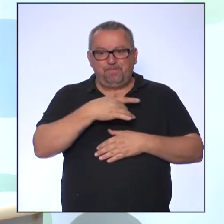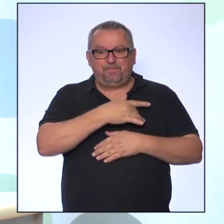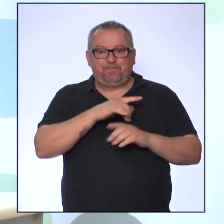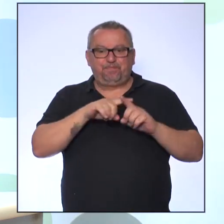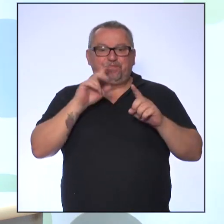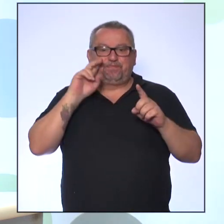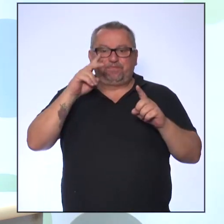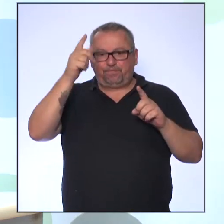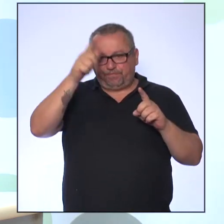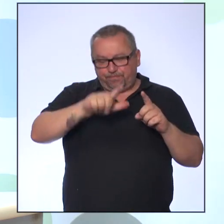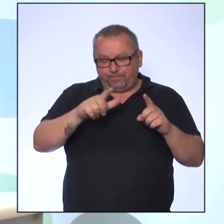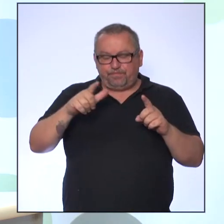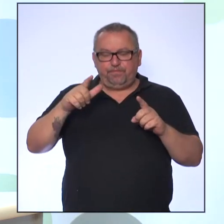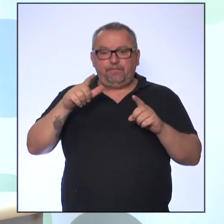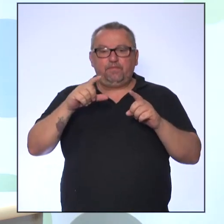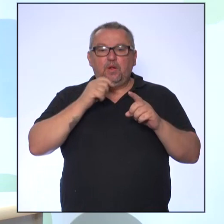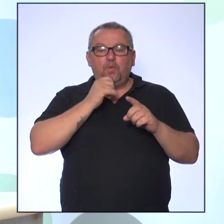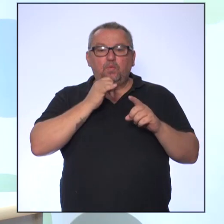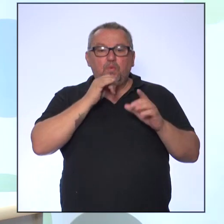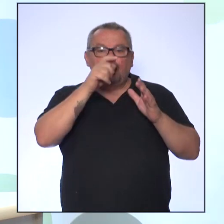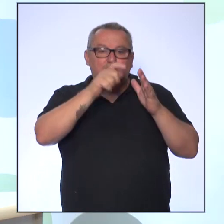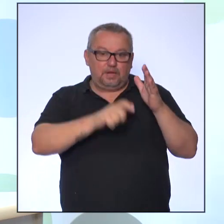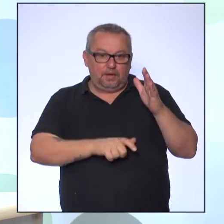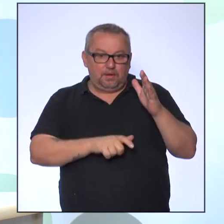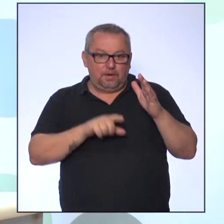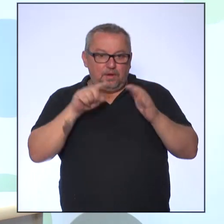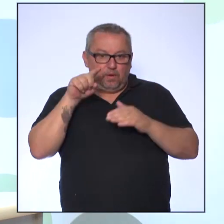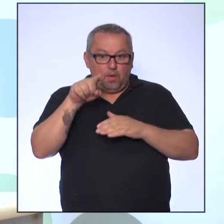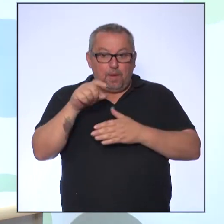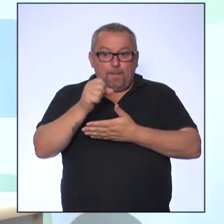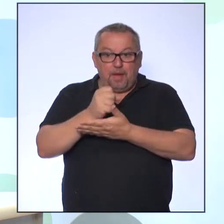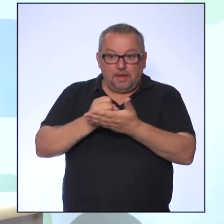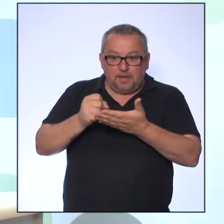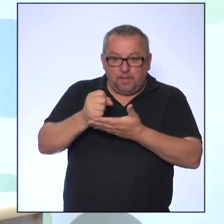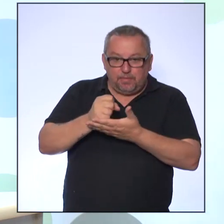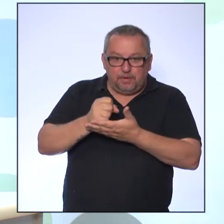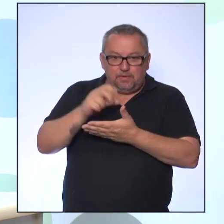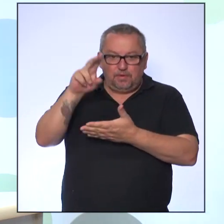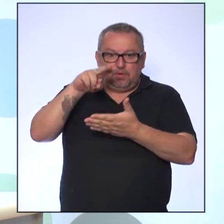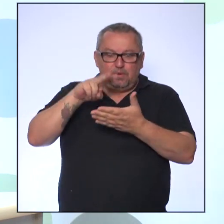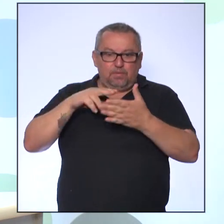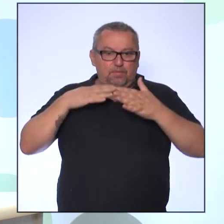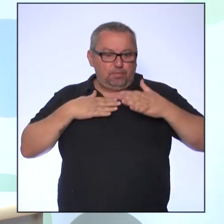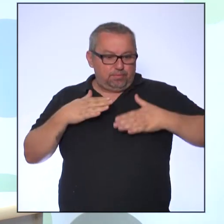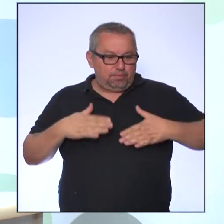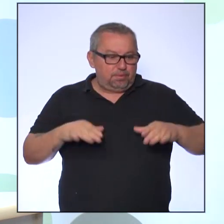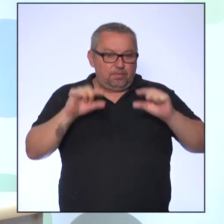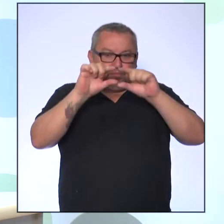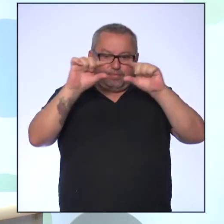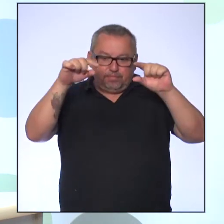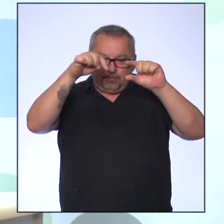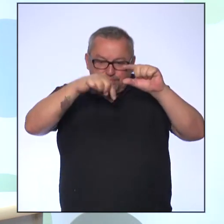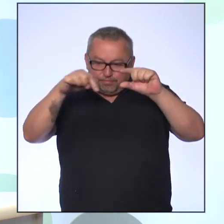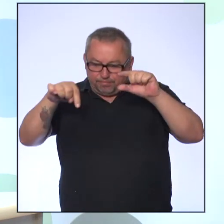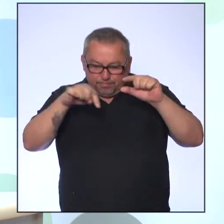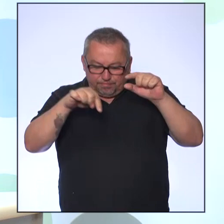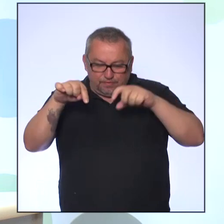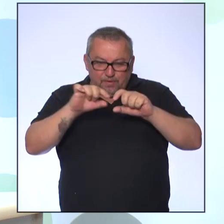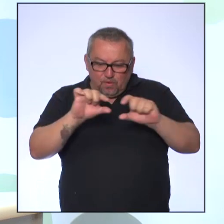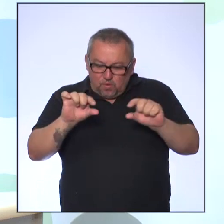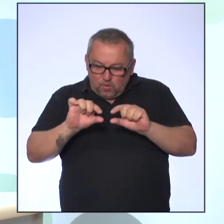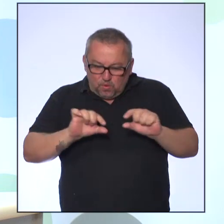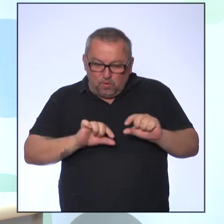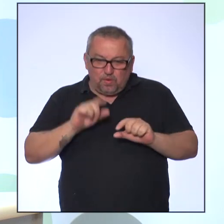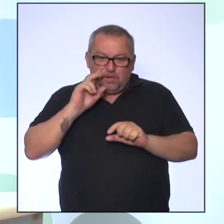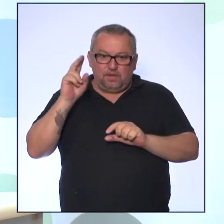vamos ver outros modelos. Então, ele basicamente é um esqueleto, é um corpo que vocês vão poder enxergar e ver,